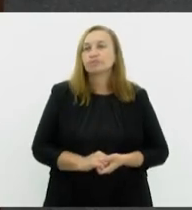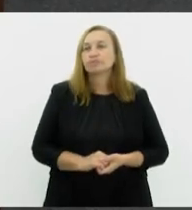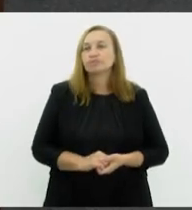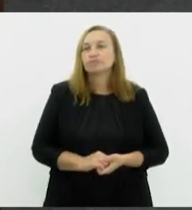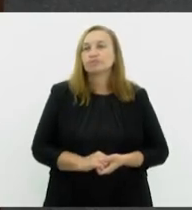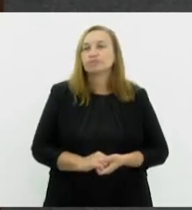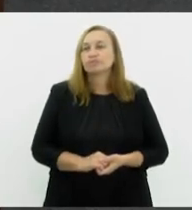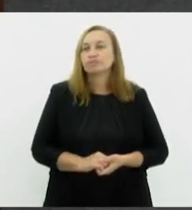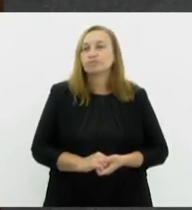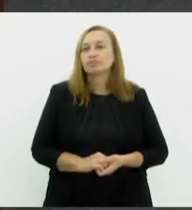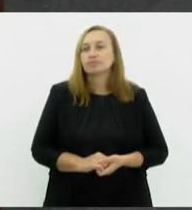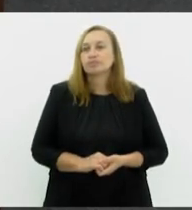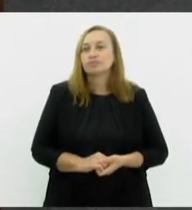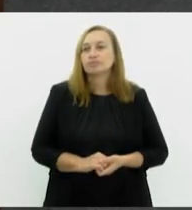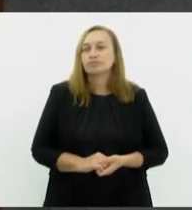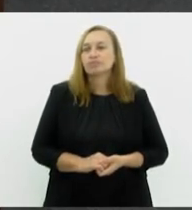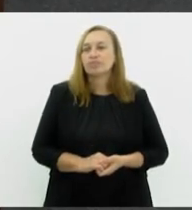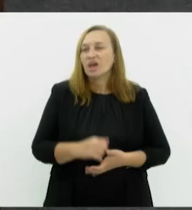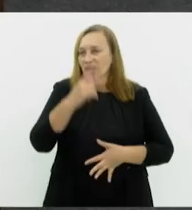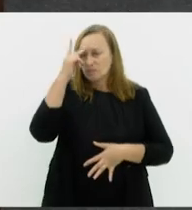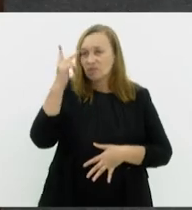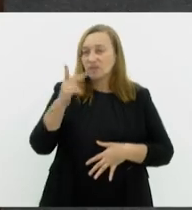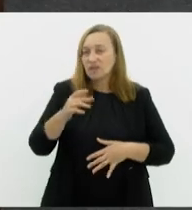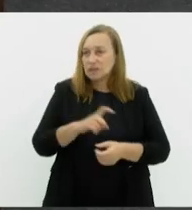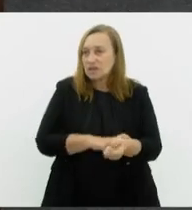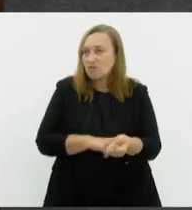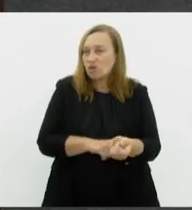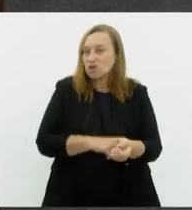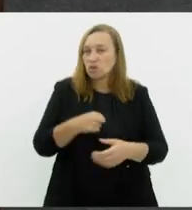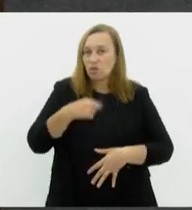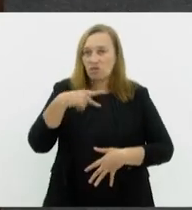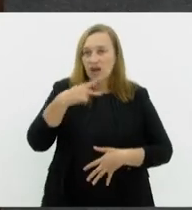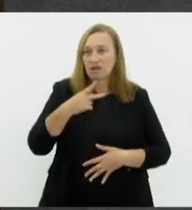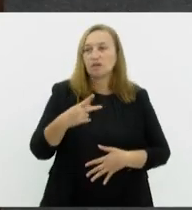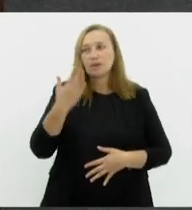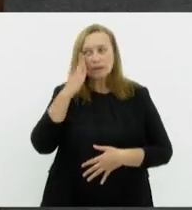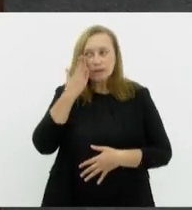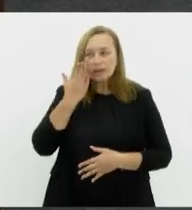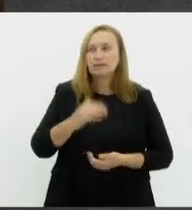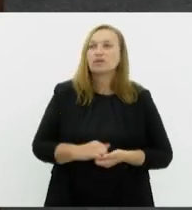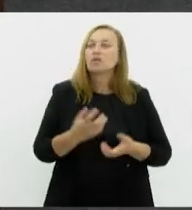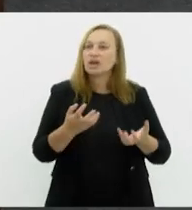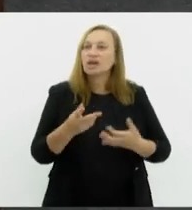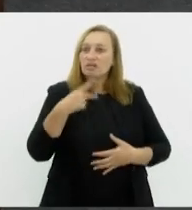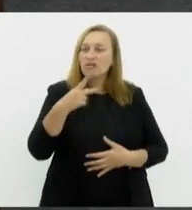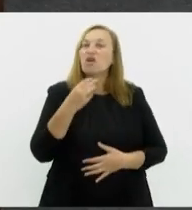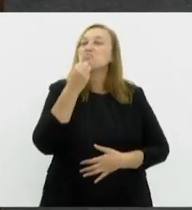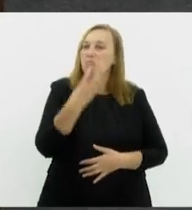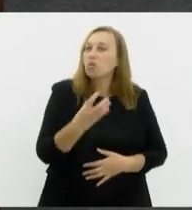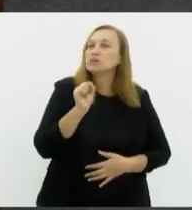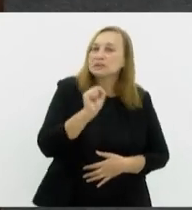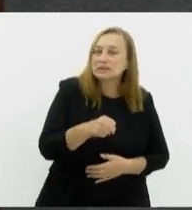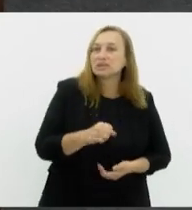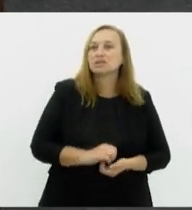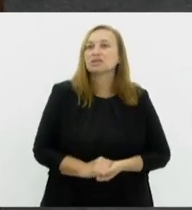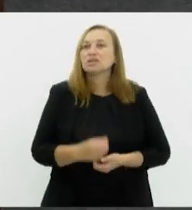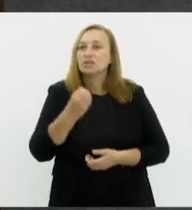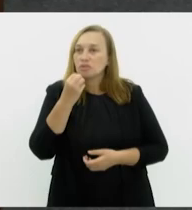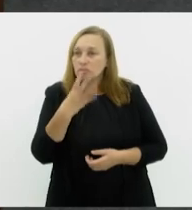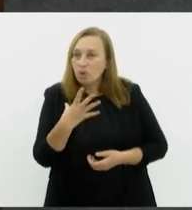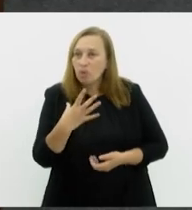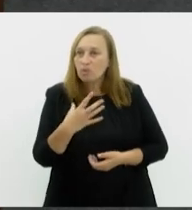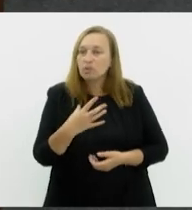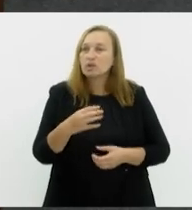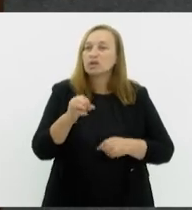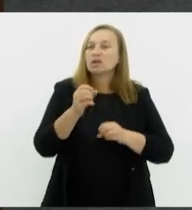sangue. Mas as pessoas ficam agitadas quando eu falo, eu entendo. Então, eu quero dizer o seguinte: foi bom sim, foi bom